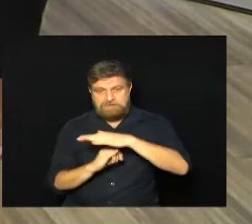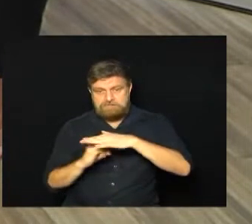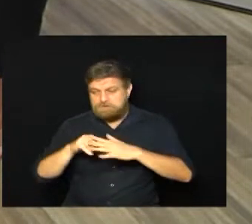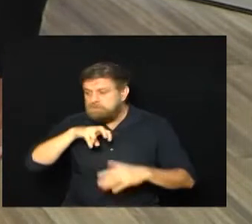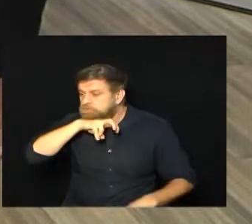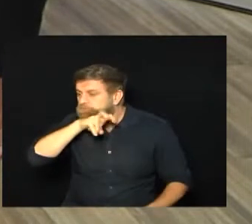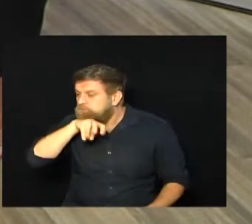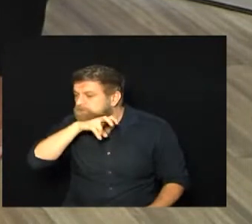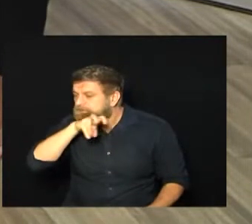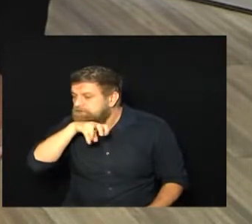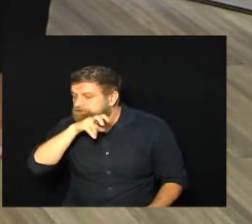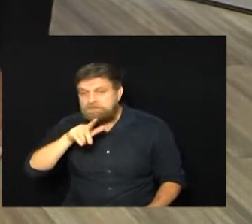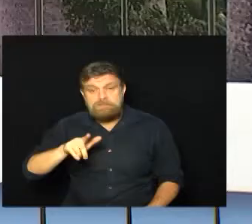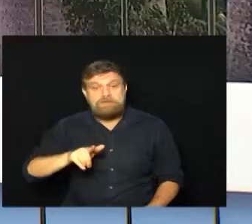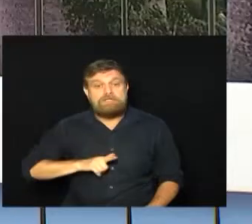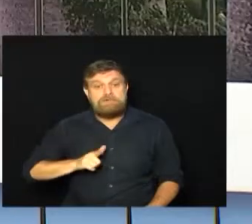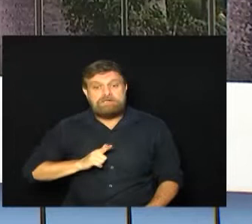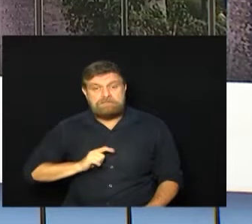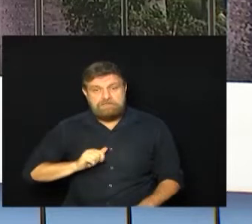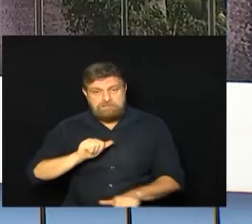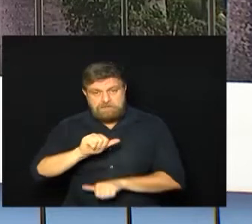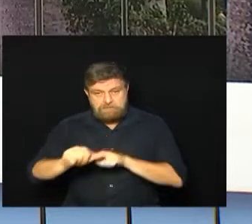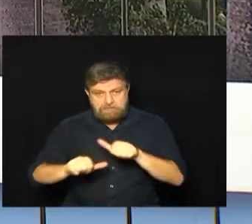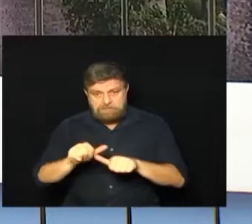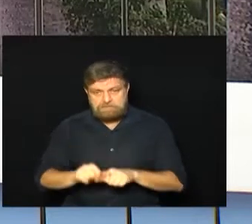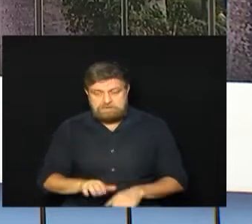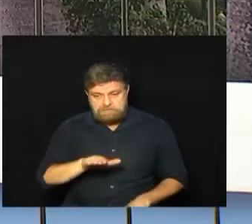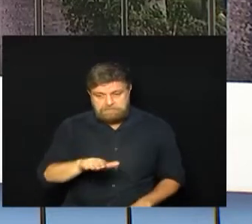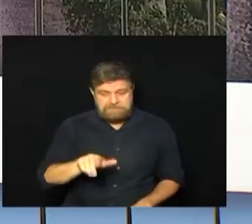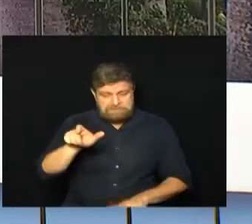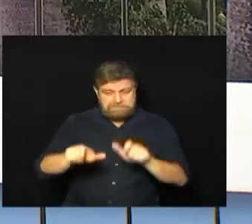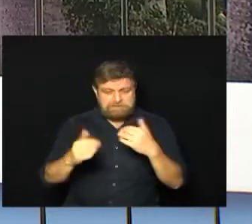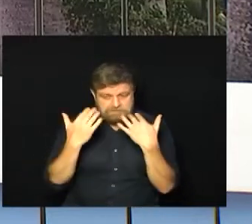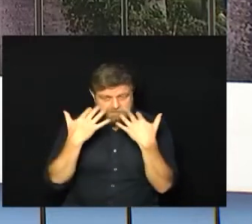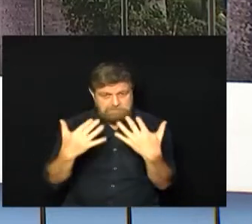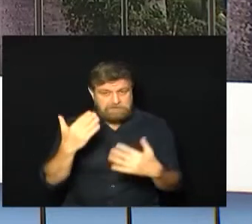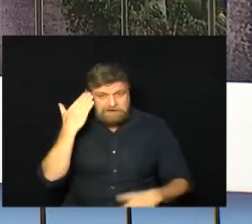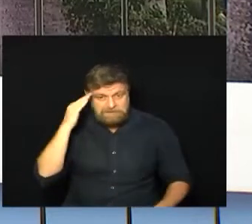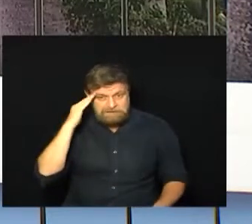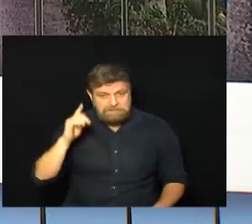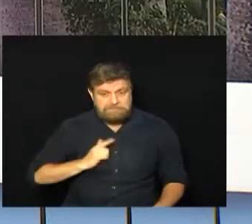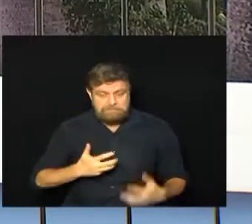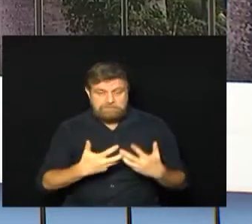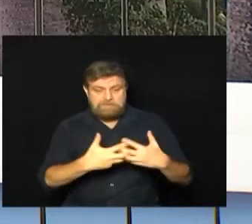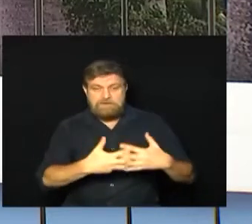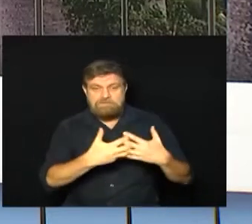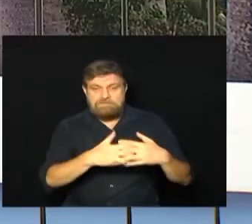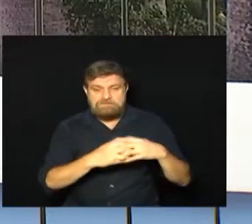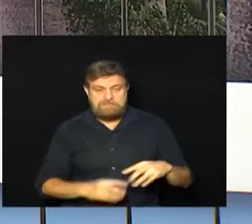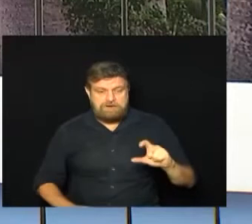Continuam, sim, e teve agora mudança aí na fase. Para o pessoal de casa entender, é um estudo da efetividade da